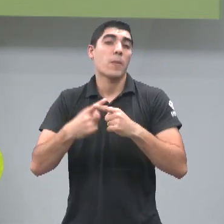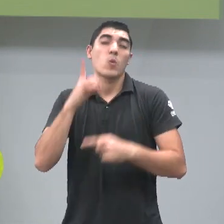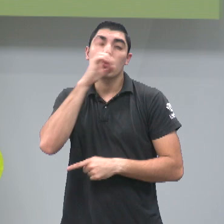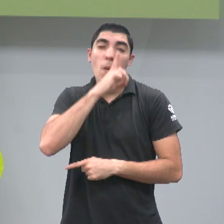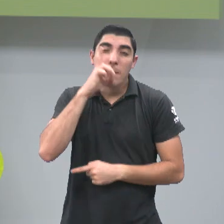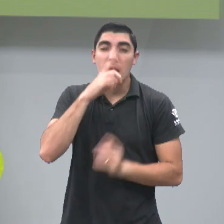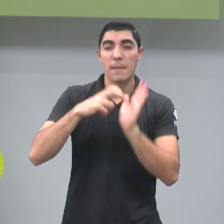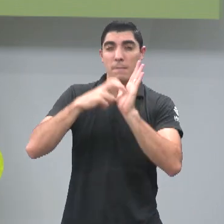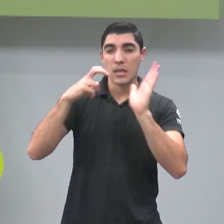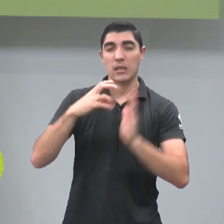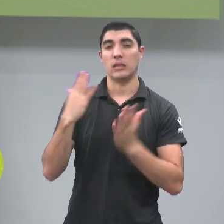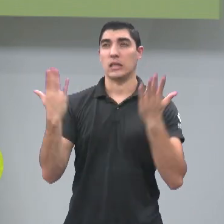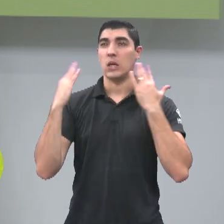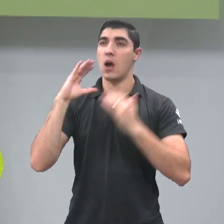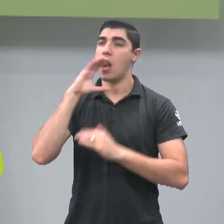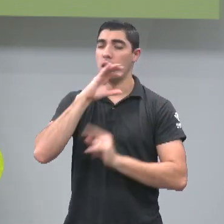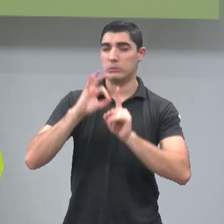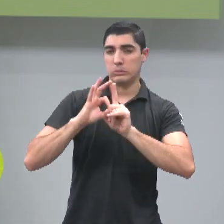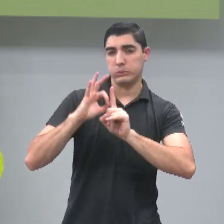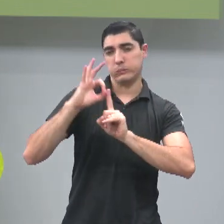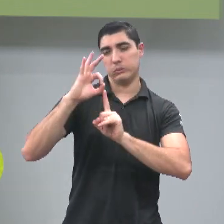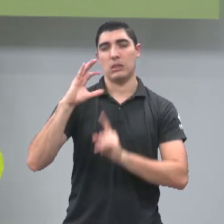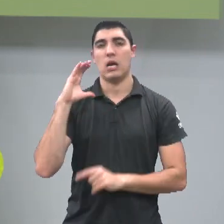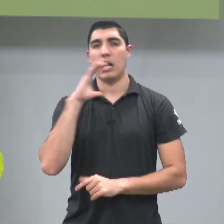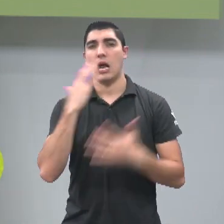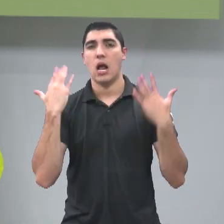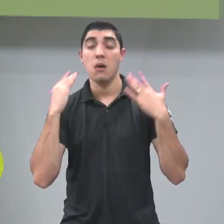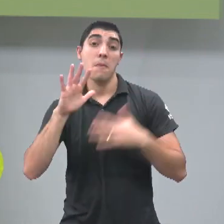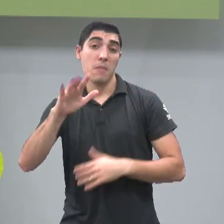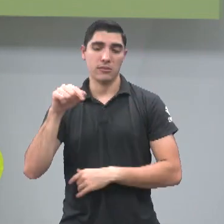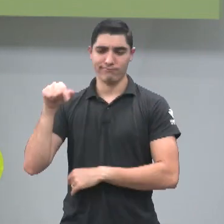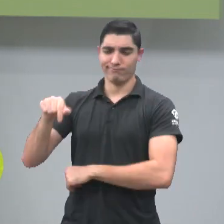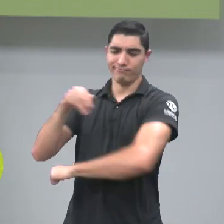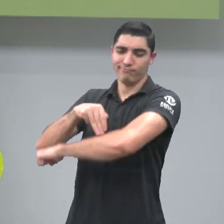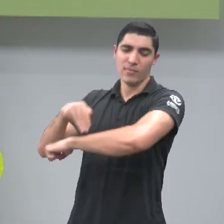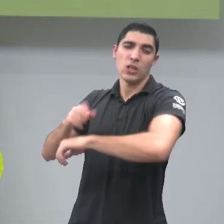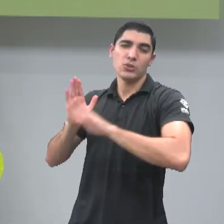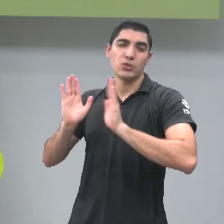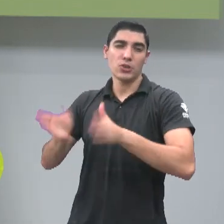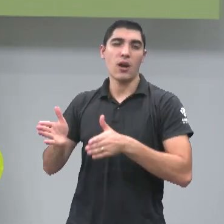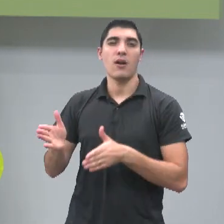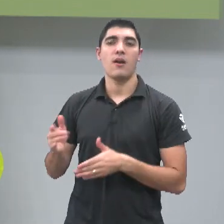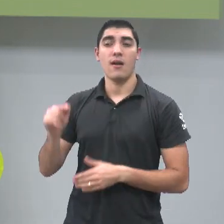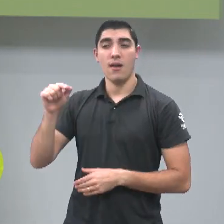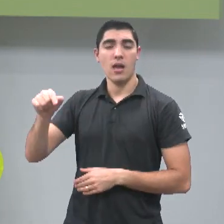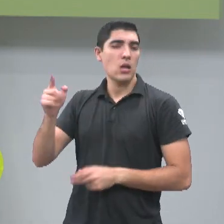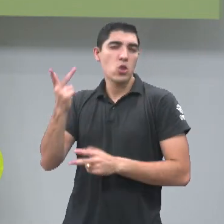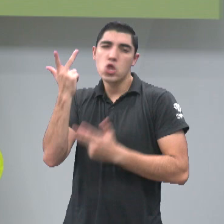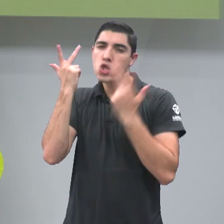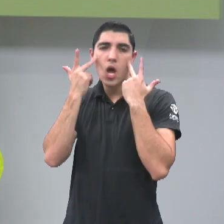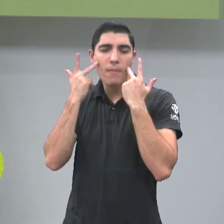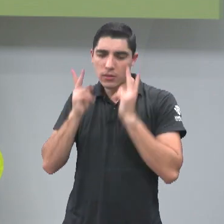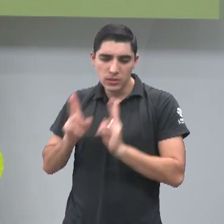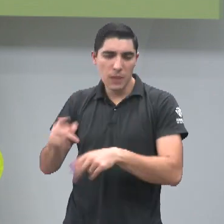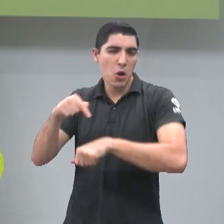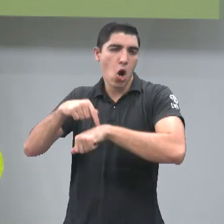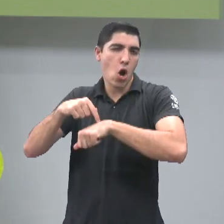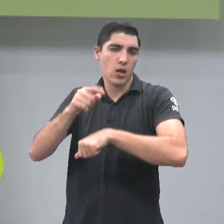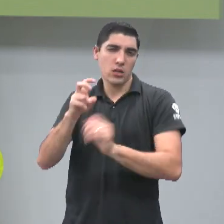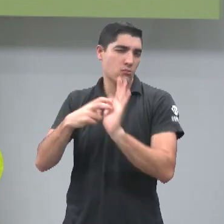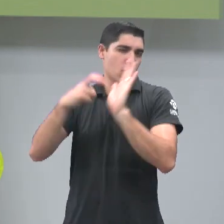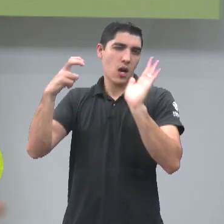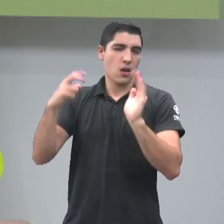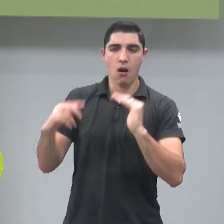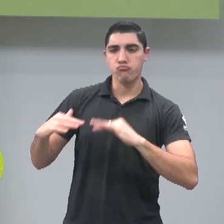está para os dois lados, mas geralmente o Juventus costuma mandar jogos nesse horário final de semana, então está,